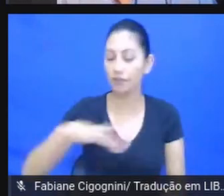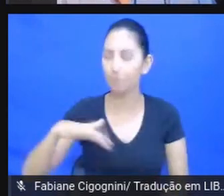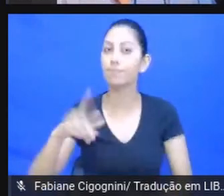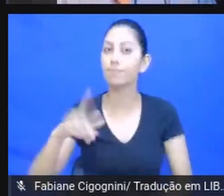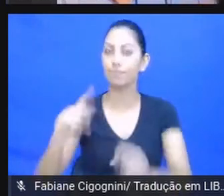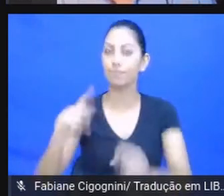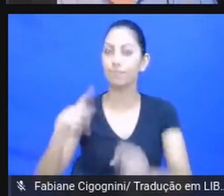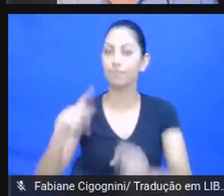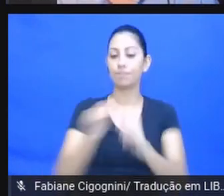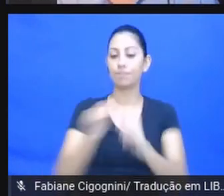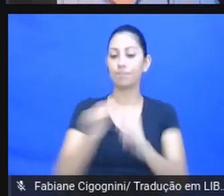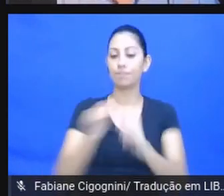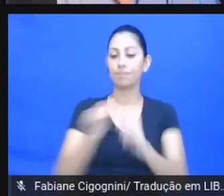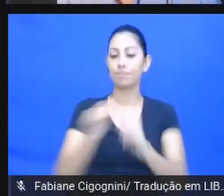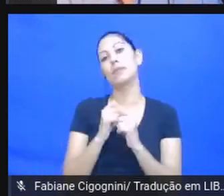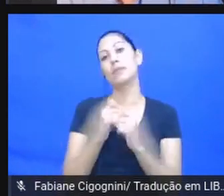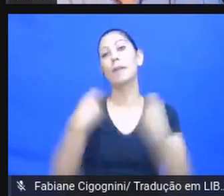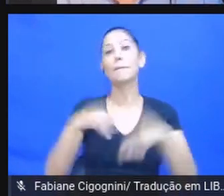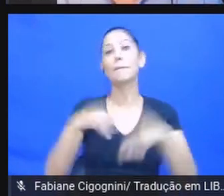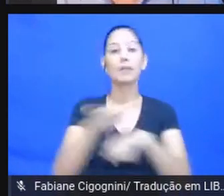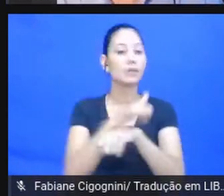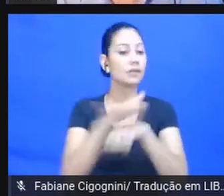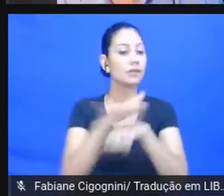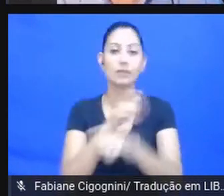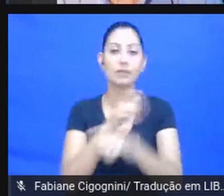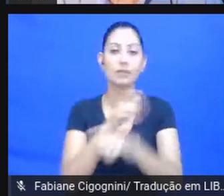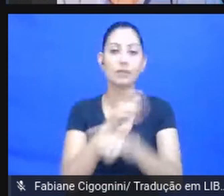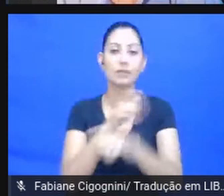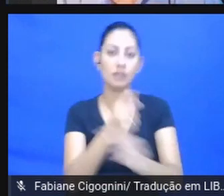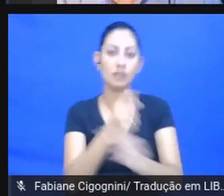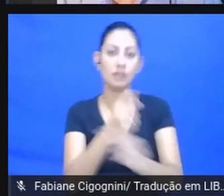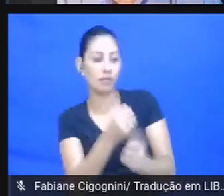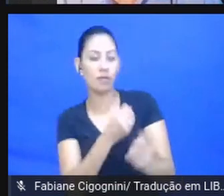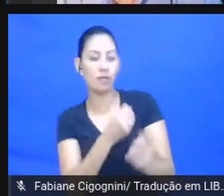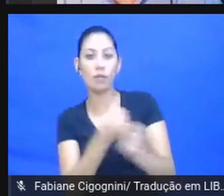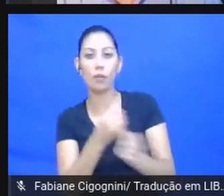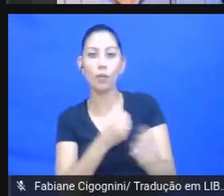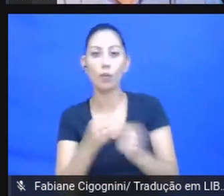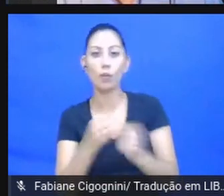Então, teremos que fazer renegociações, isso está claro.